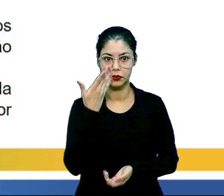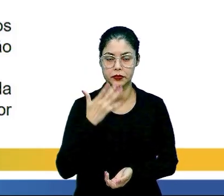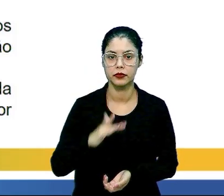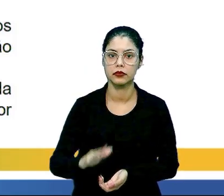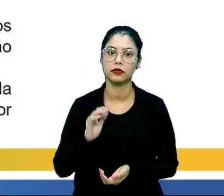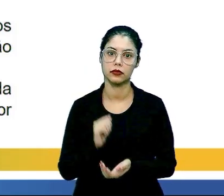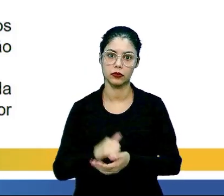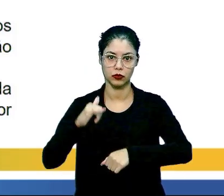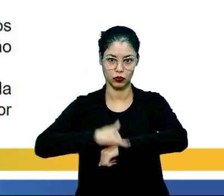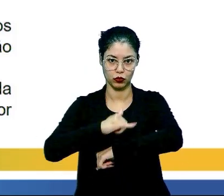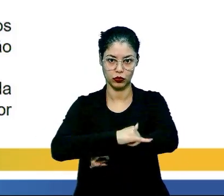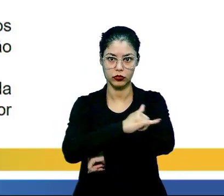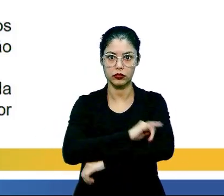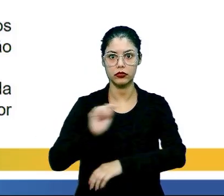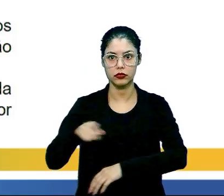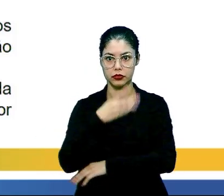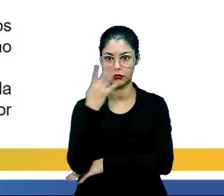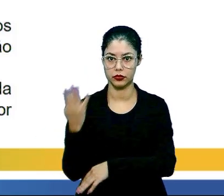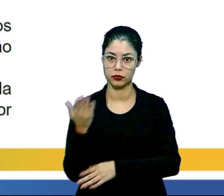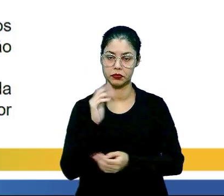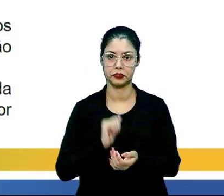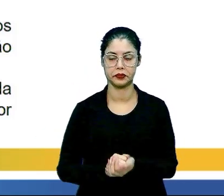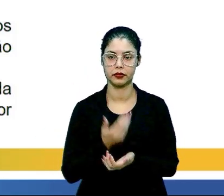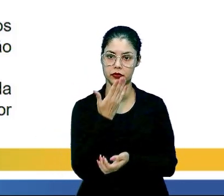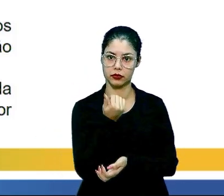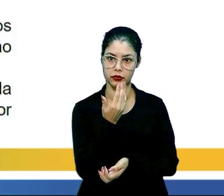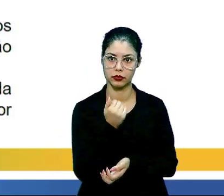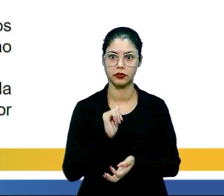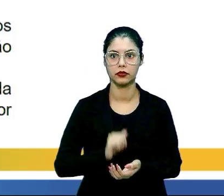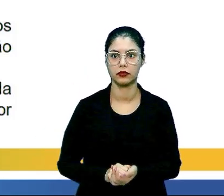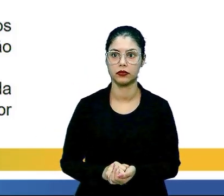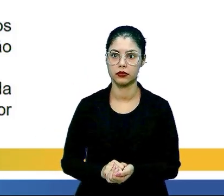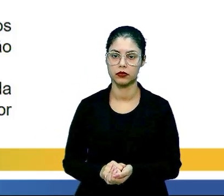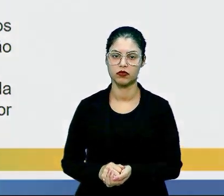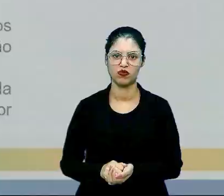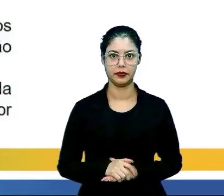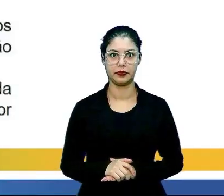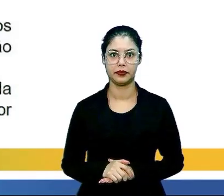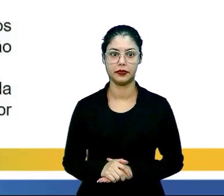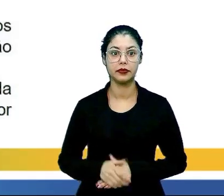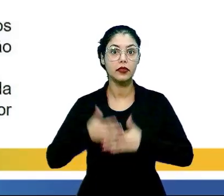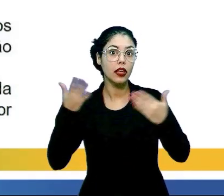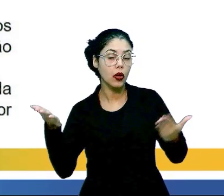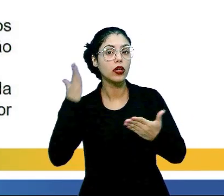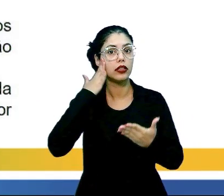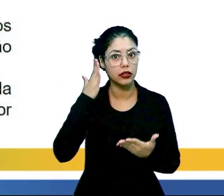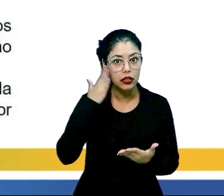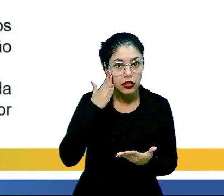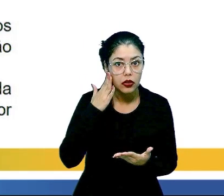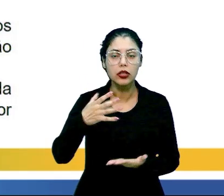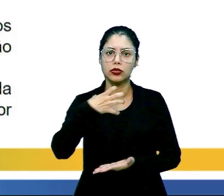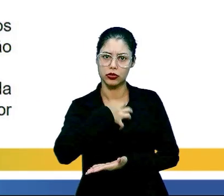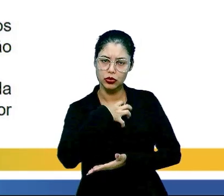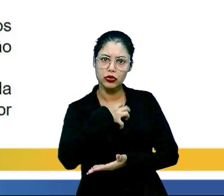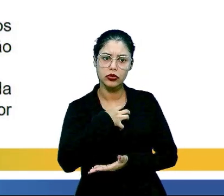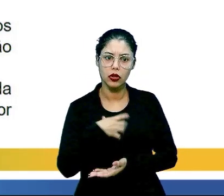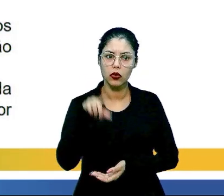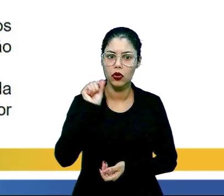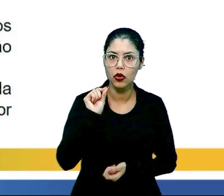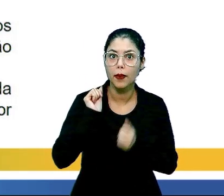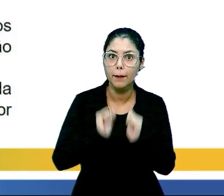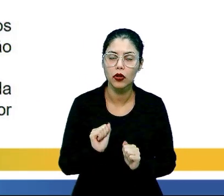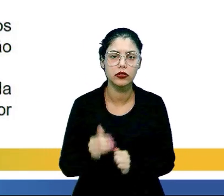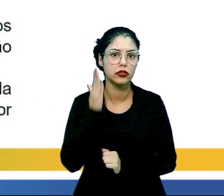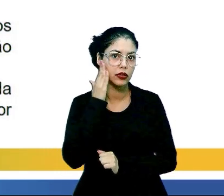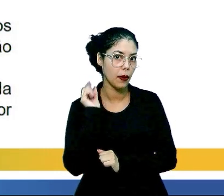pessoas dizem que as crianças obesas ingerem grande quantidade de comida. Então, compreendido esse sentido, o que a gente